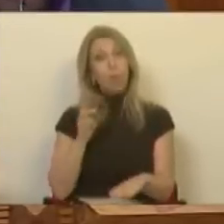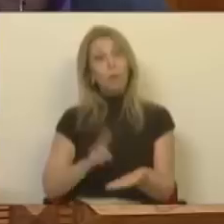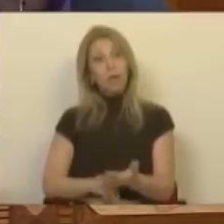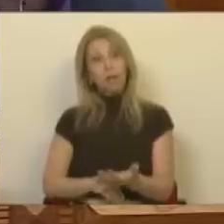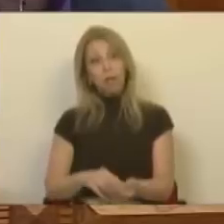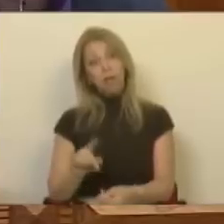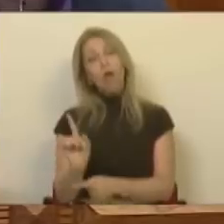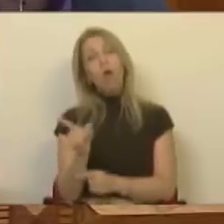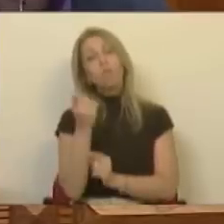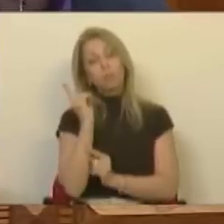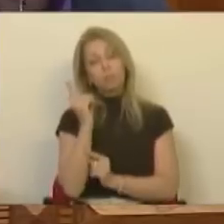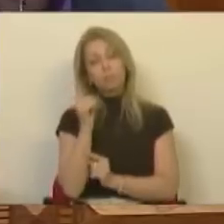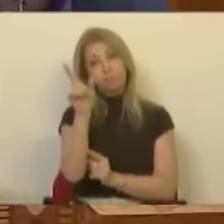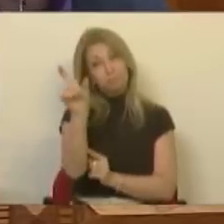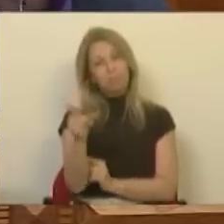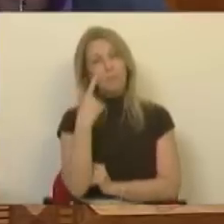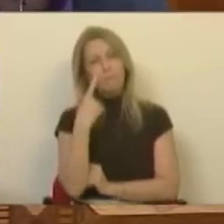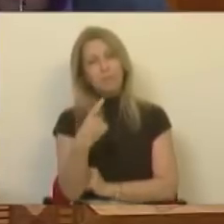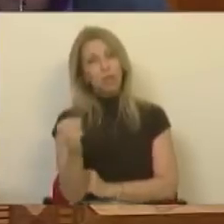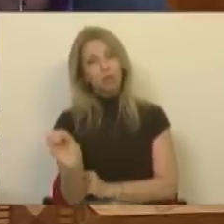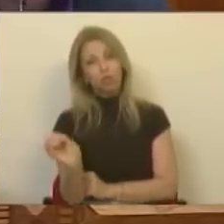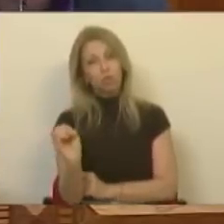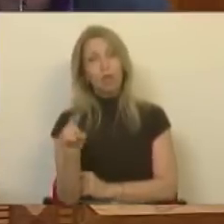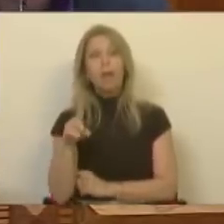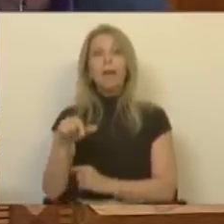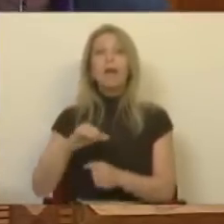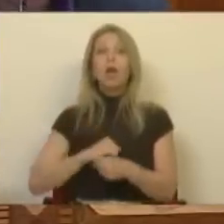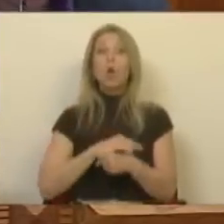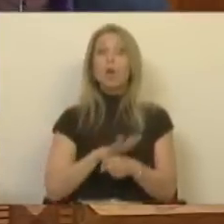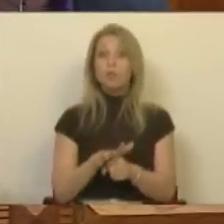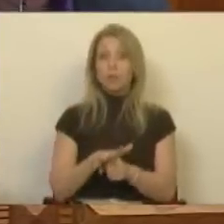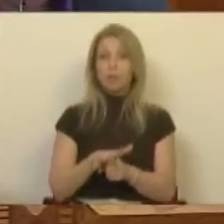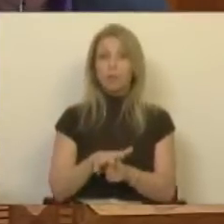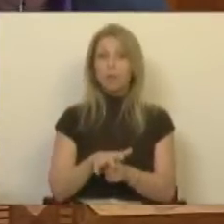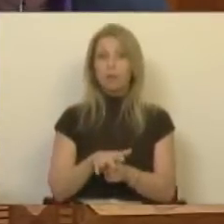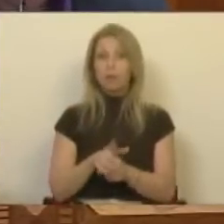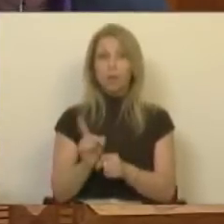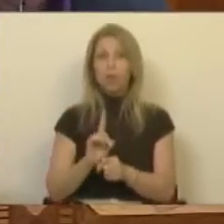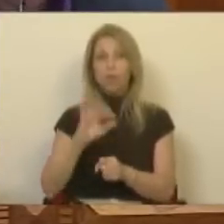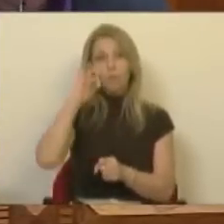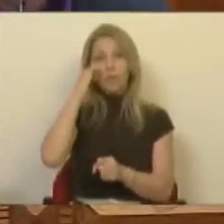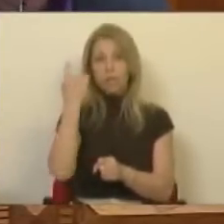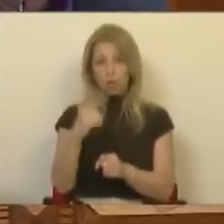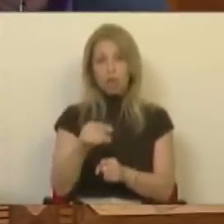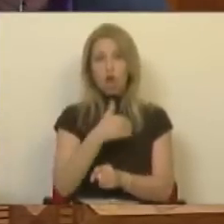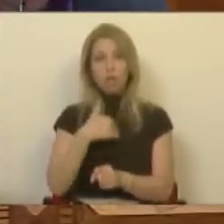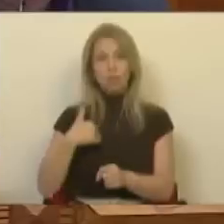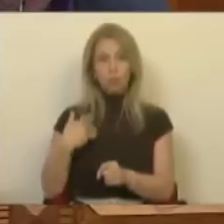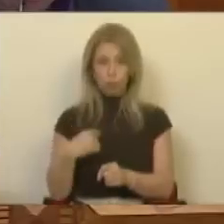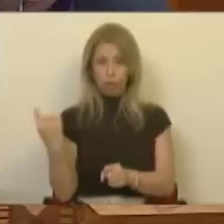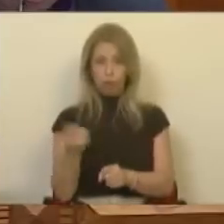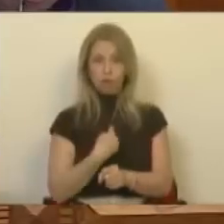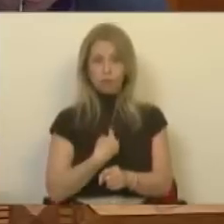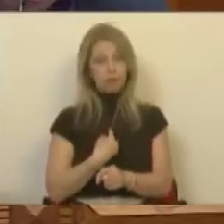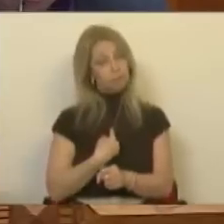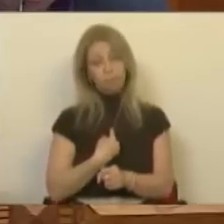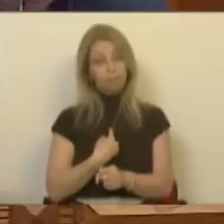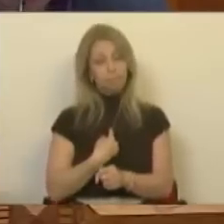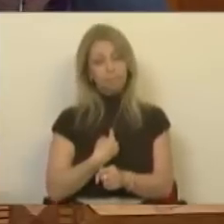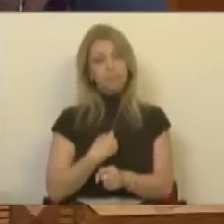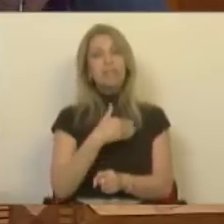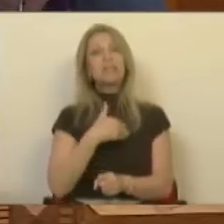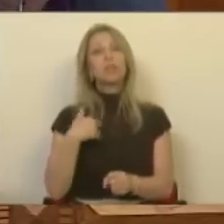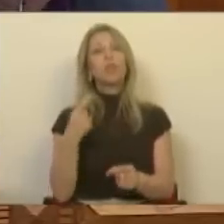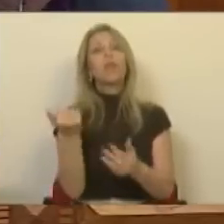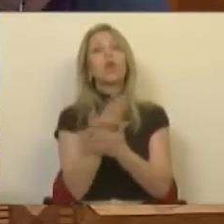estava não tenha percepcionado é que o covid não foi só não afetou só a nossa saúde afetou a saúde da nossa economia da